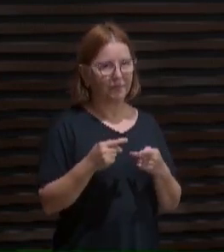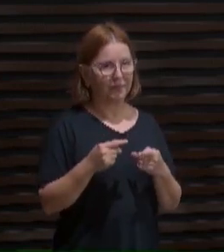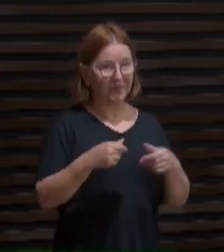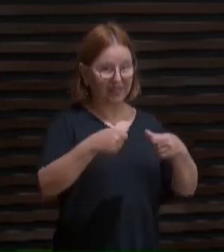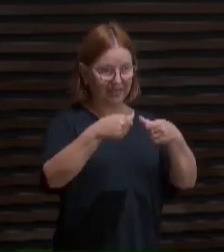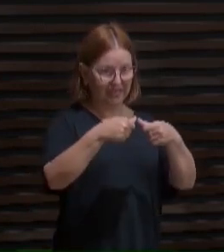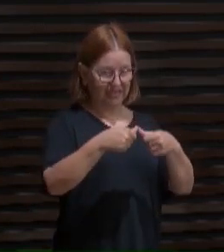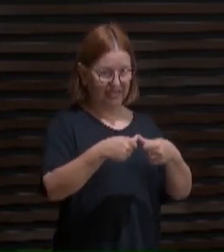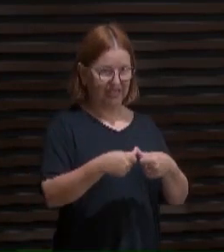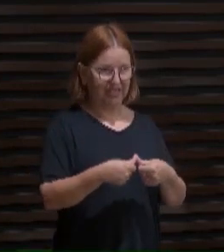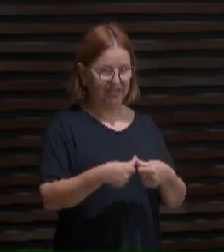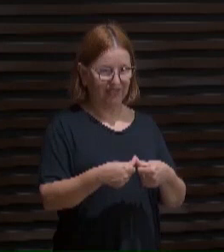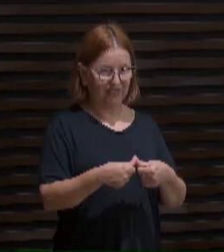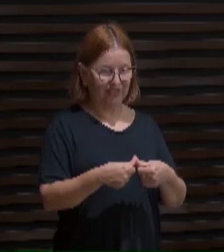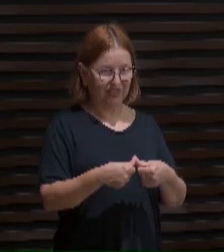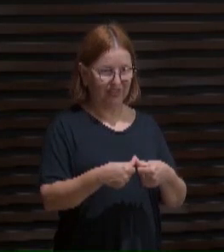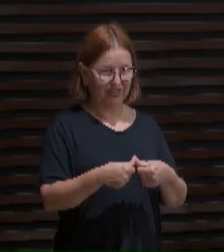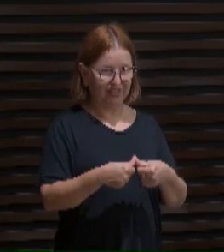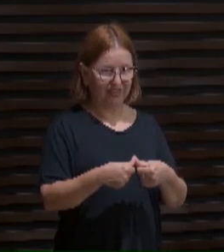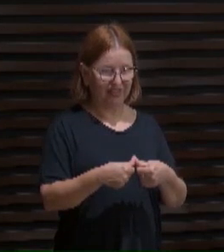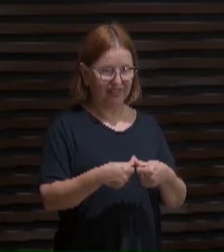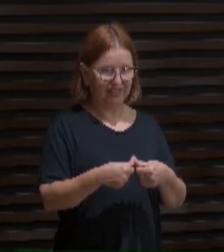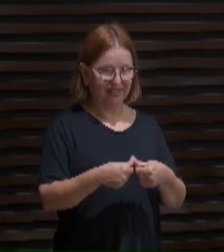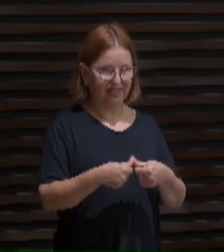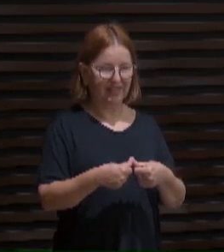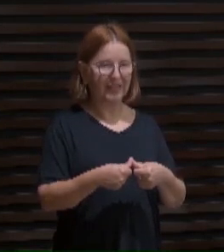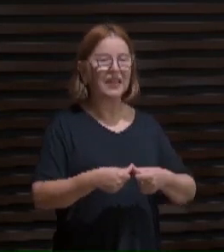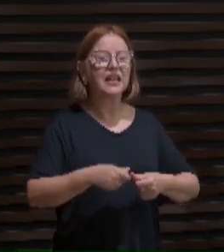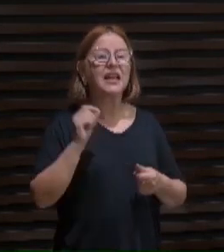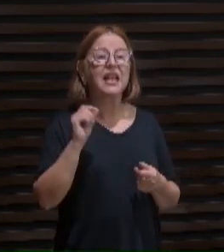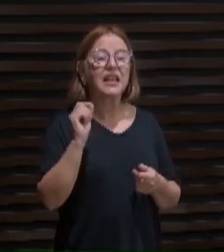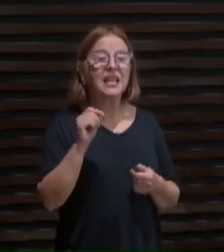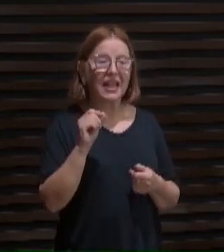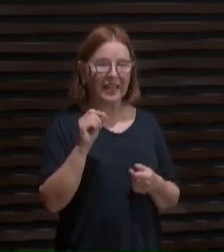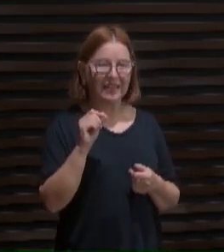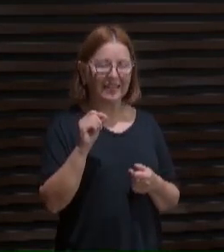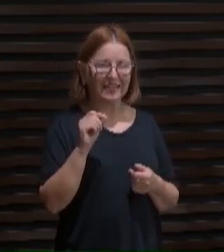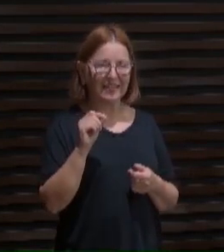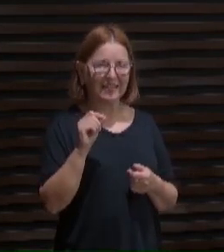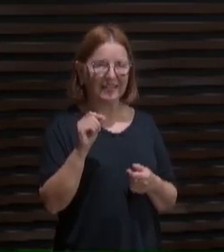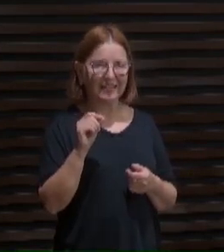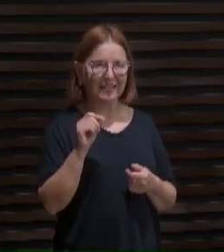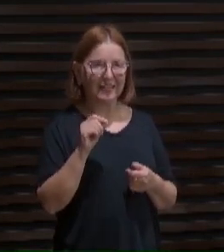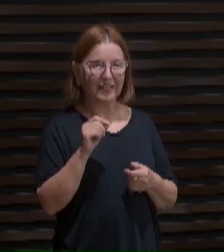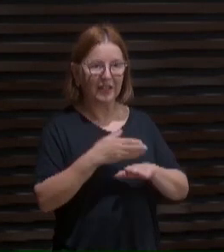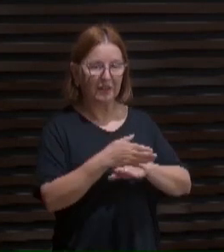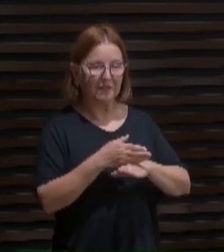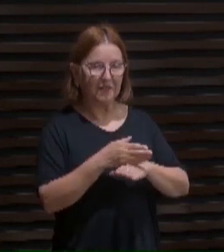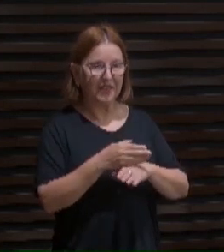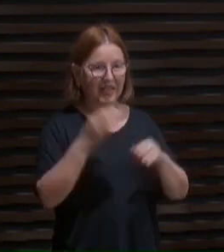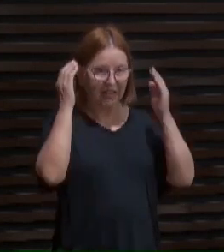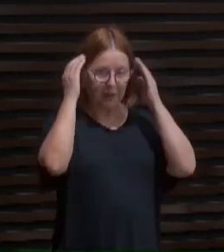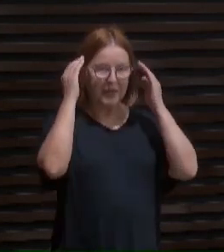este te ferirá a cabeça. Este quem? O descendente da